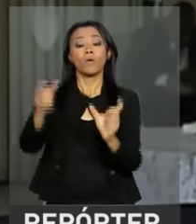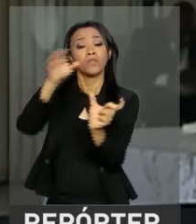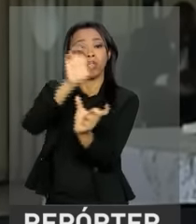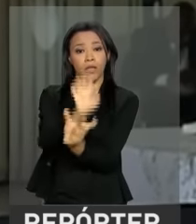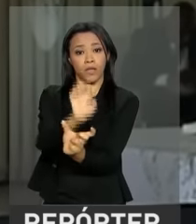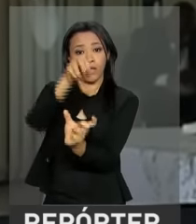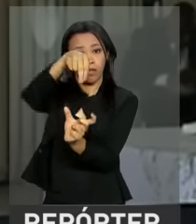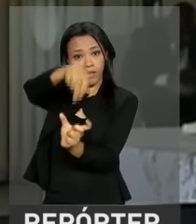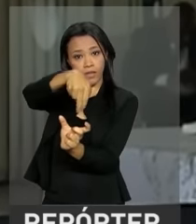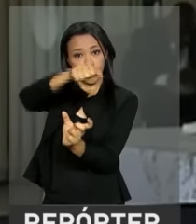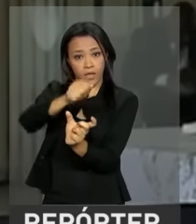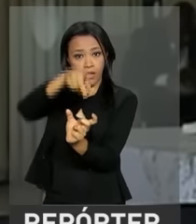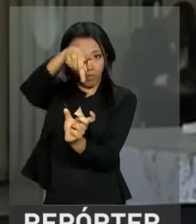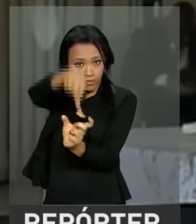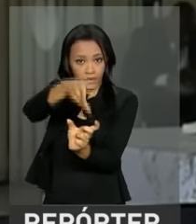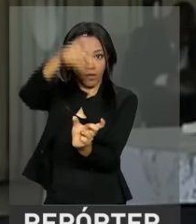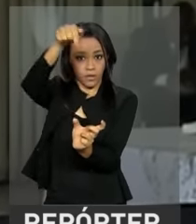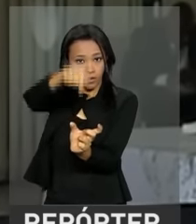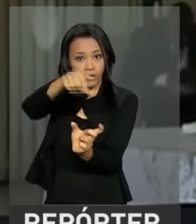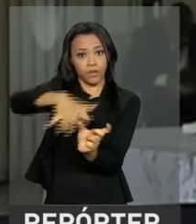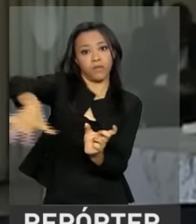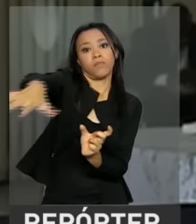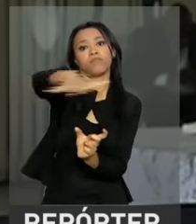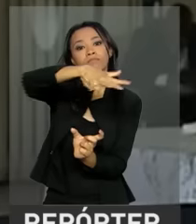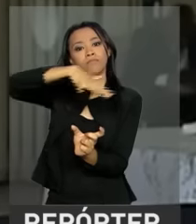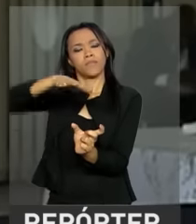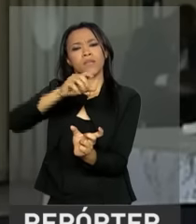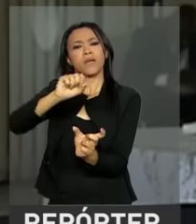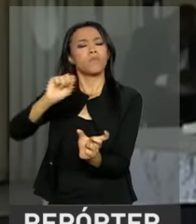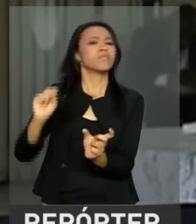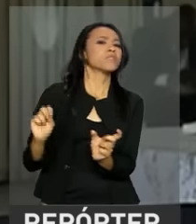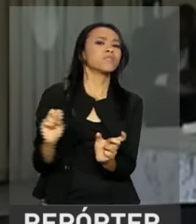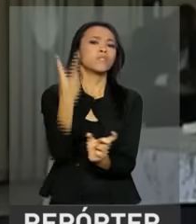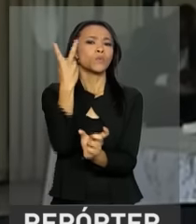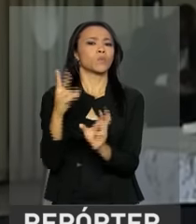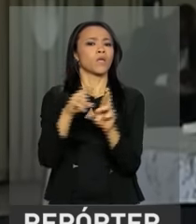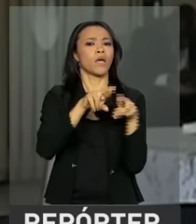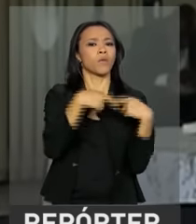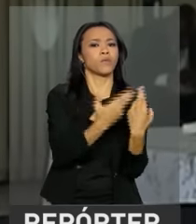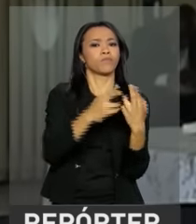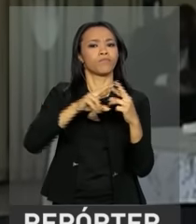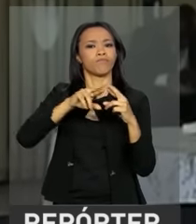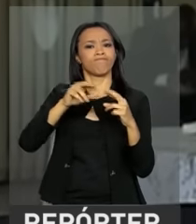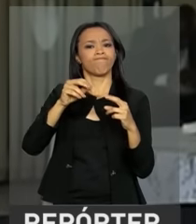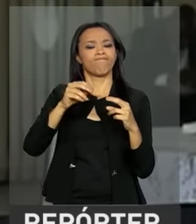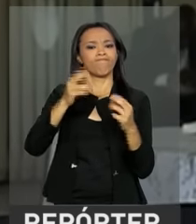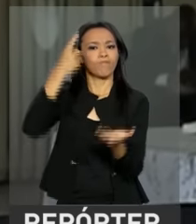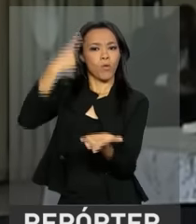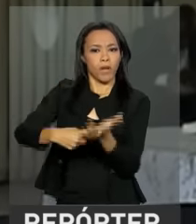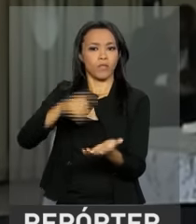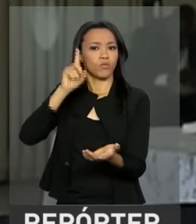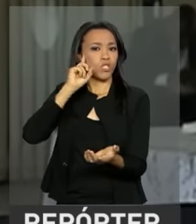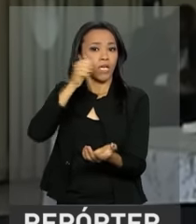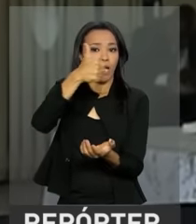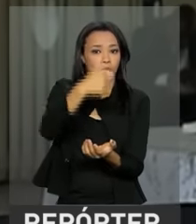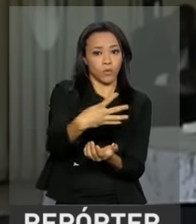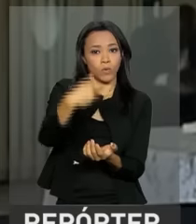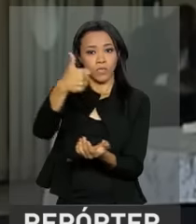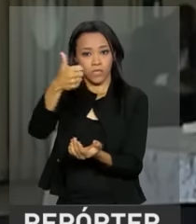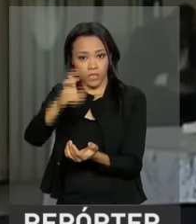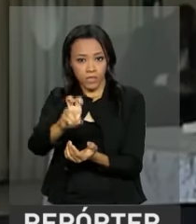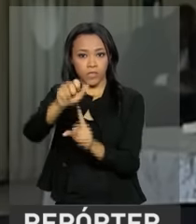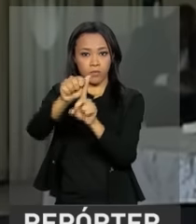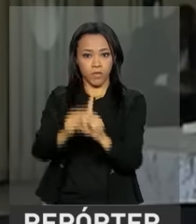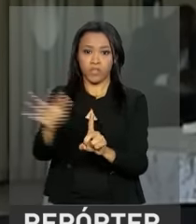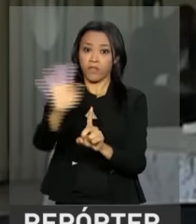de Administração Pública, de onde eu falo agora. Uma segunda rodada de reuniões está marcada para os dias 14 e 15 de fevereiro,